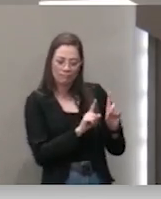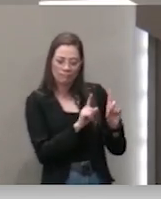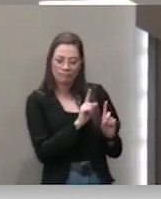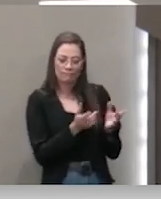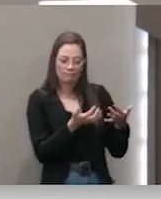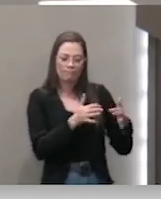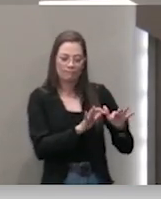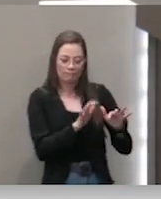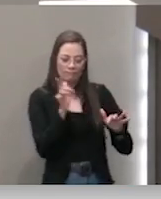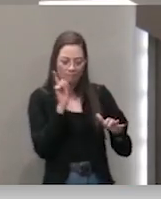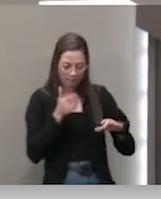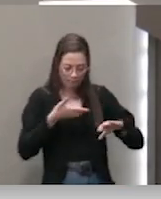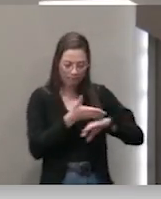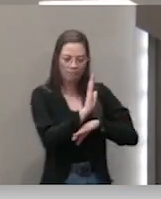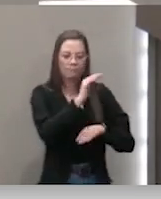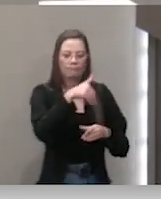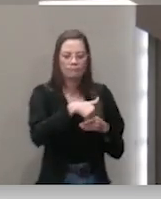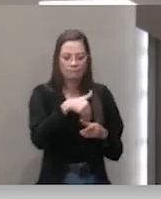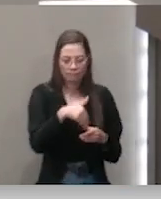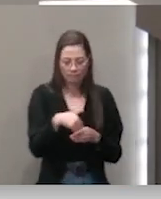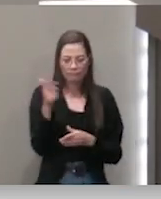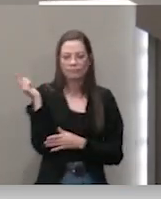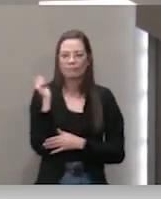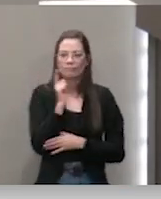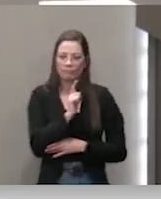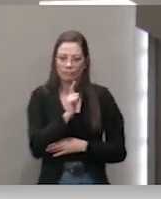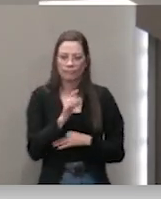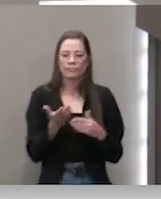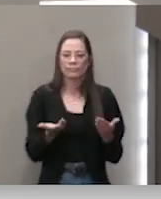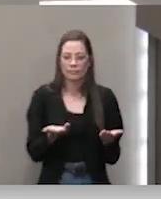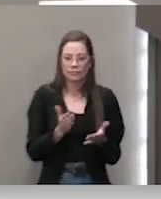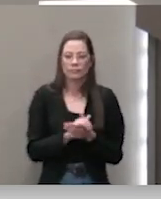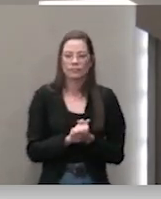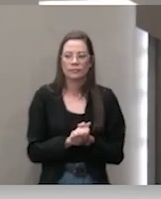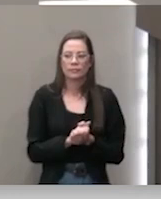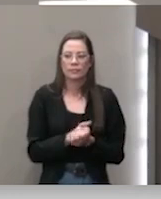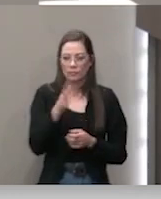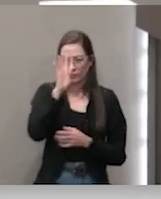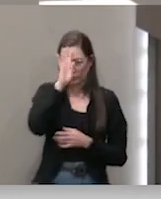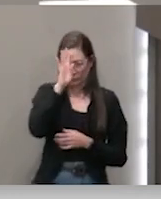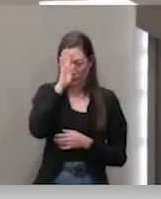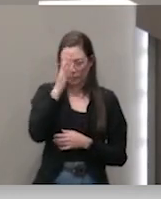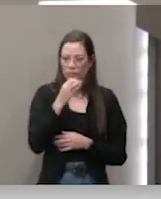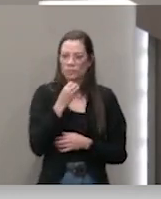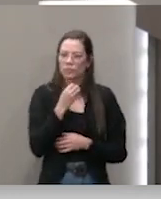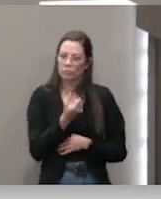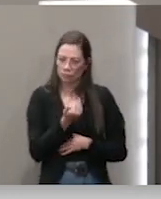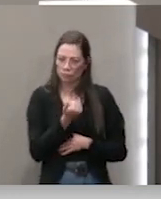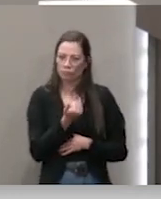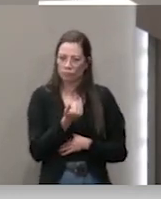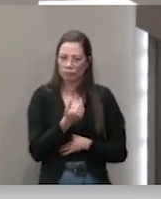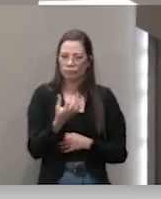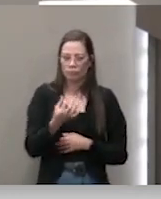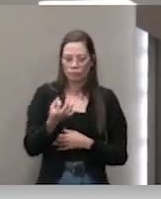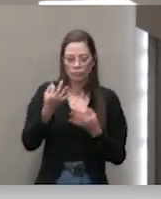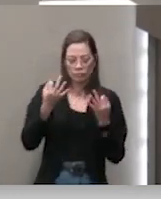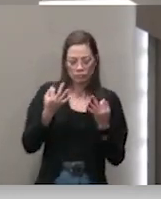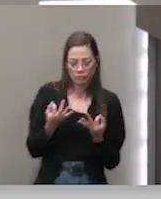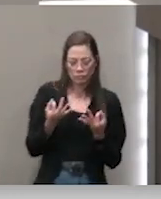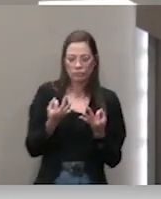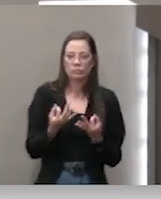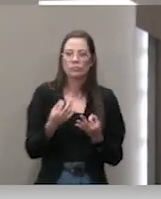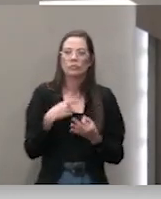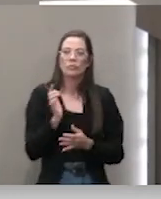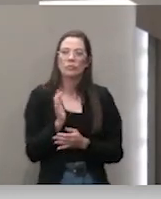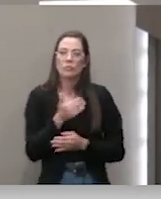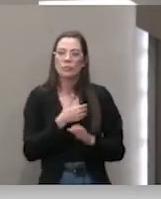grupo para contrapor a nossa ideia. Mas é uma ideia boa, uma ideia eficaz e que a